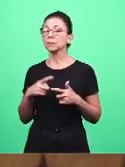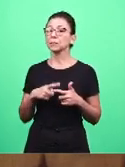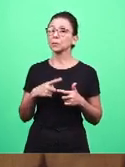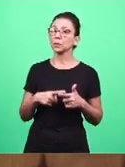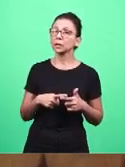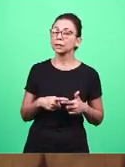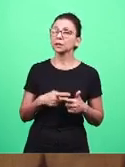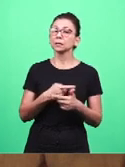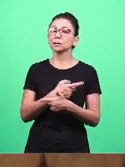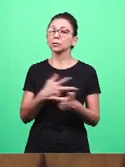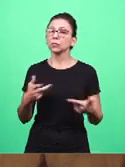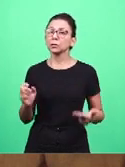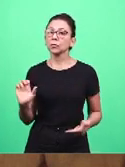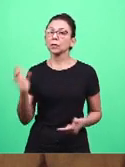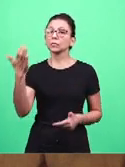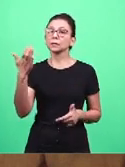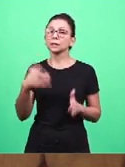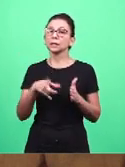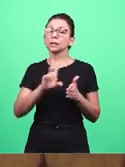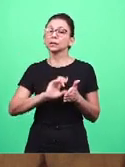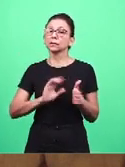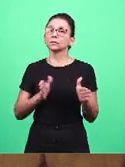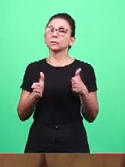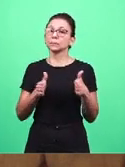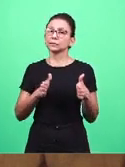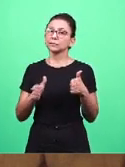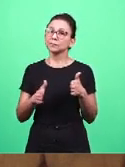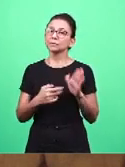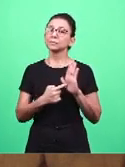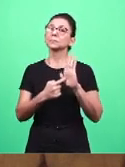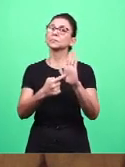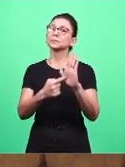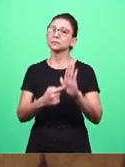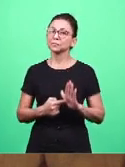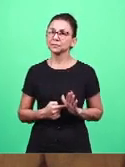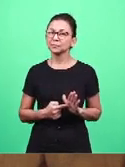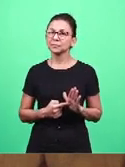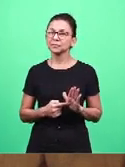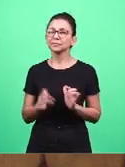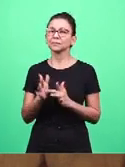é mostrando, quer dizer, trazendo Israel para a sua terra de volta.